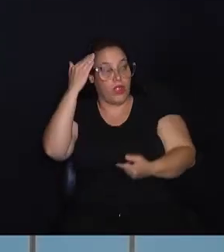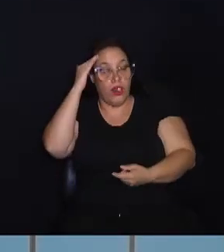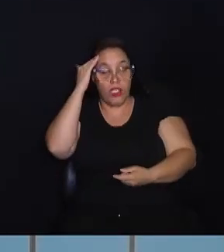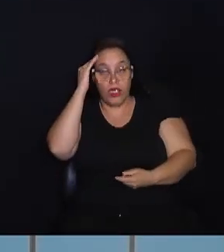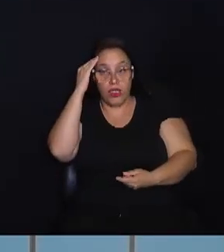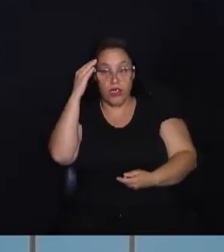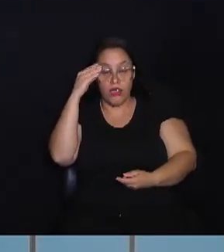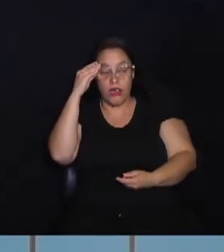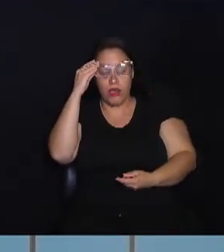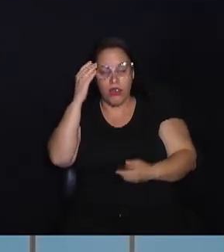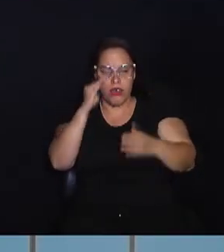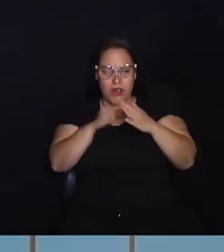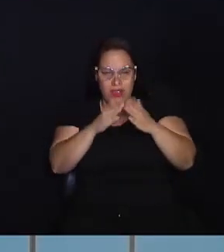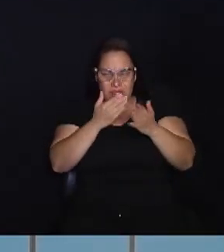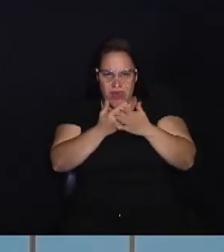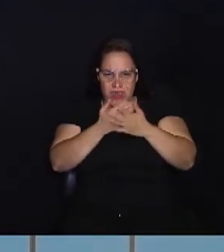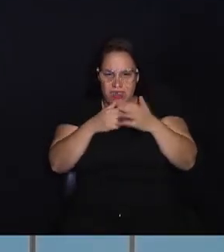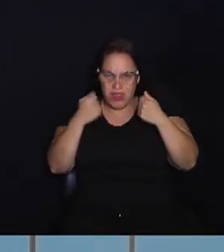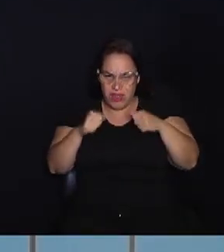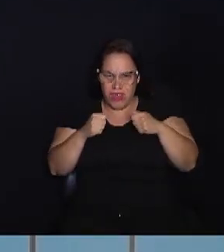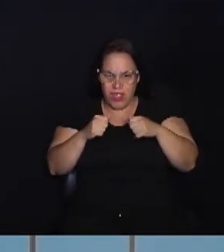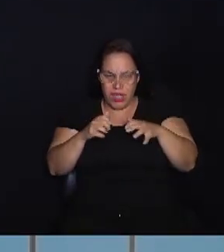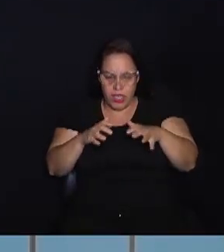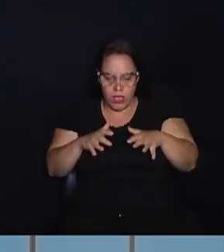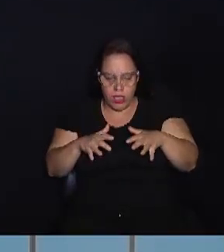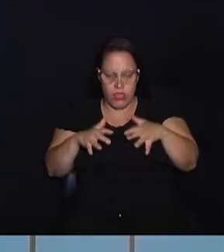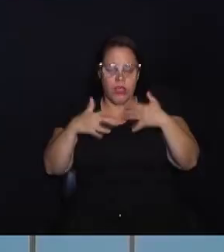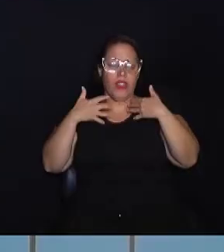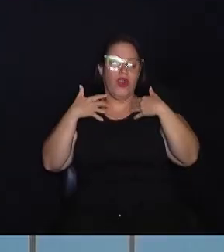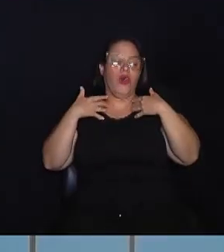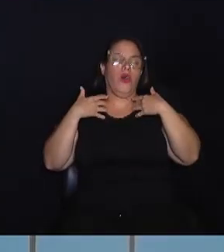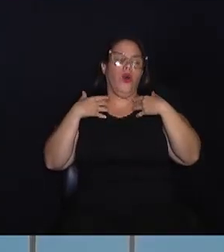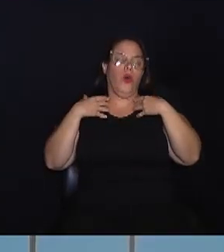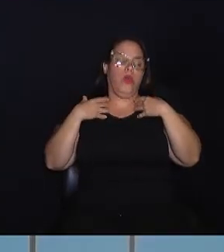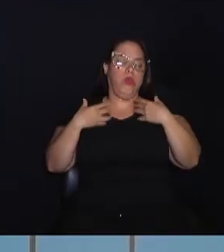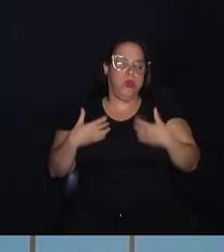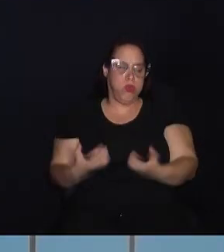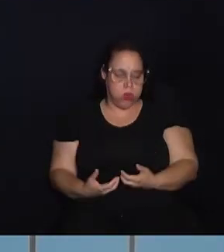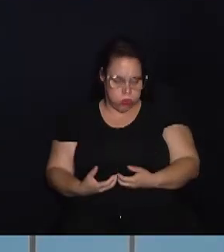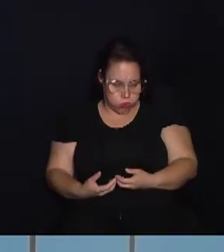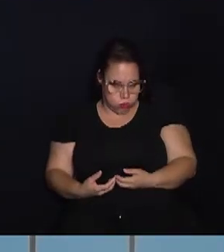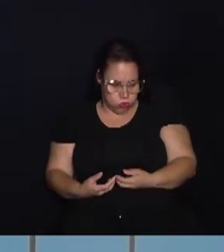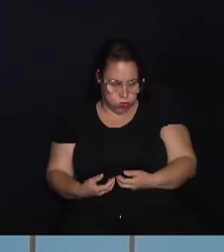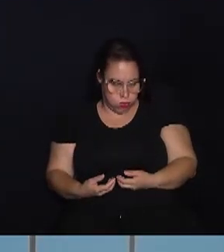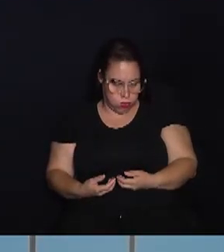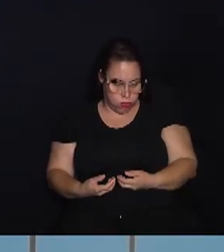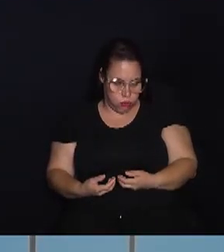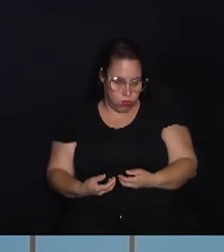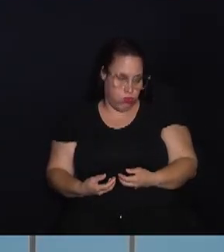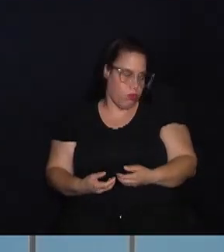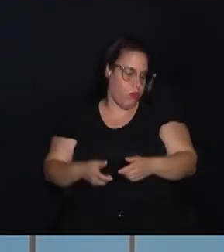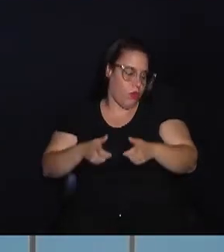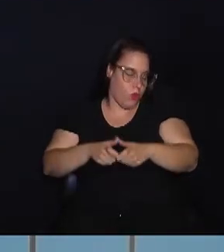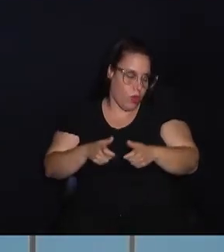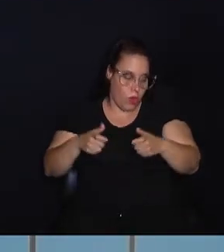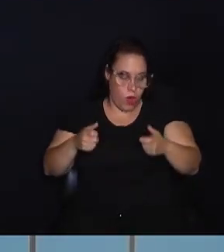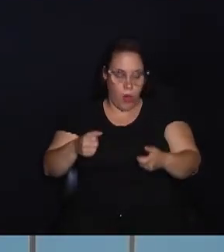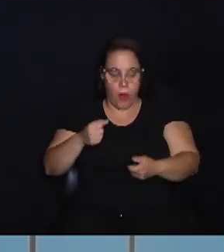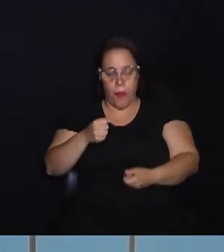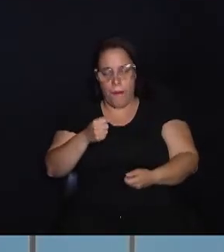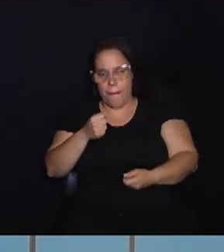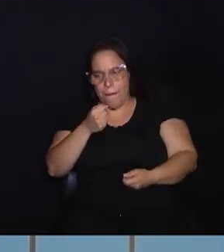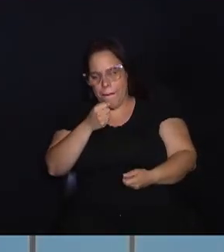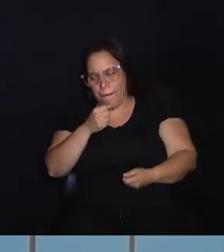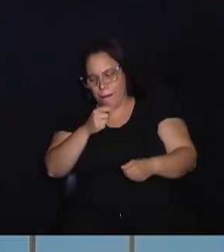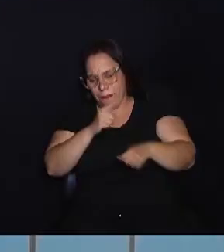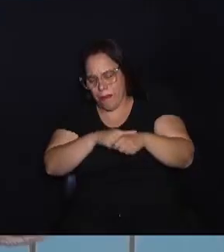as escolas estão sobrecarregadas, os professores estão com carga horária muito grande. Mas, cara,